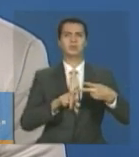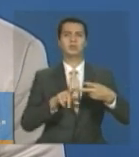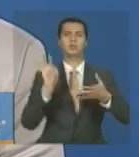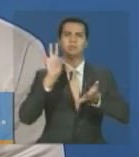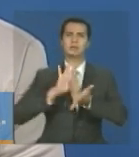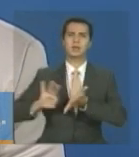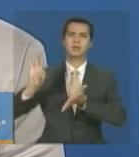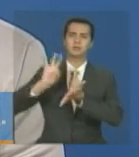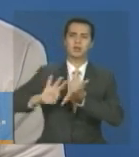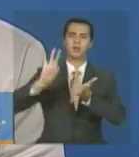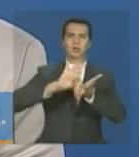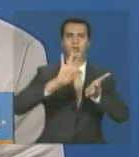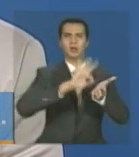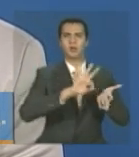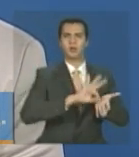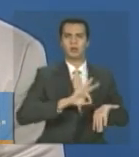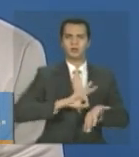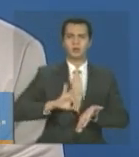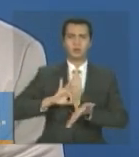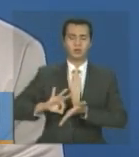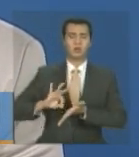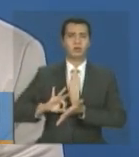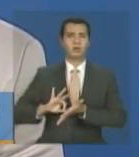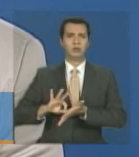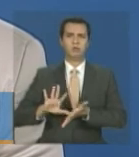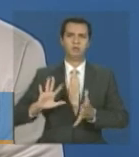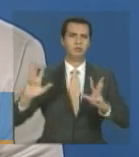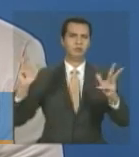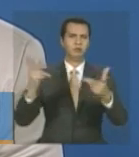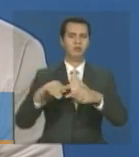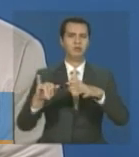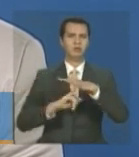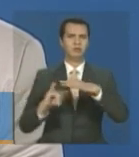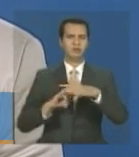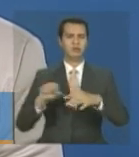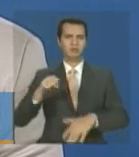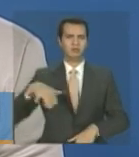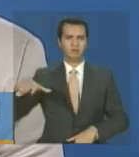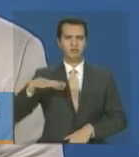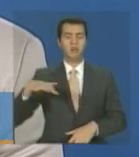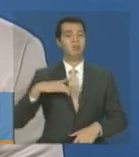de Assistência Social, que está previsto na Lei Orgânica da Assistência Social,